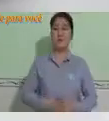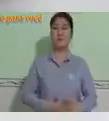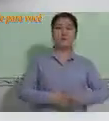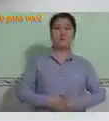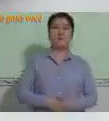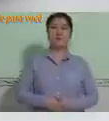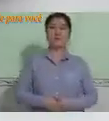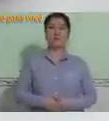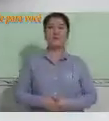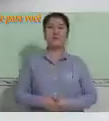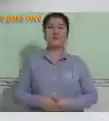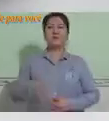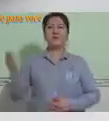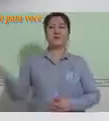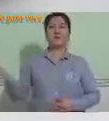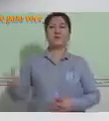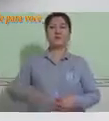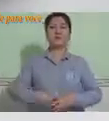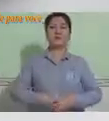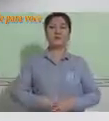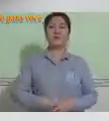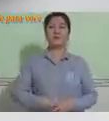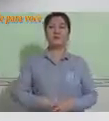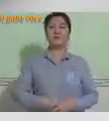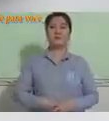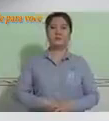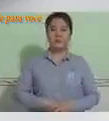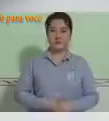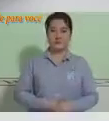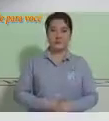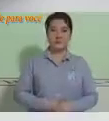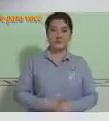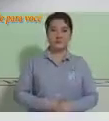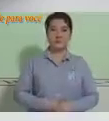tem dificuldade em se concentrar para memorizar.